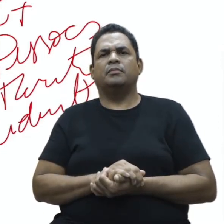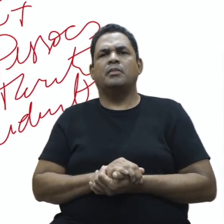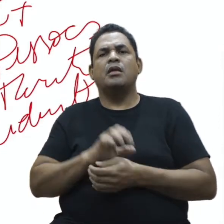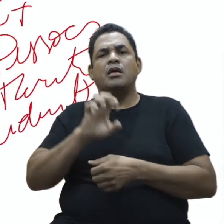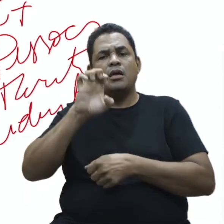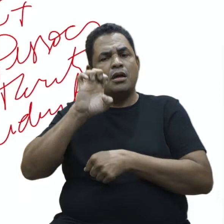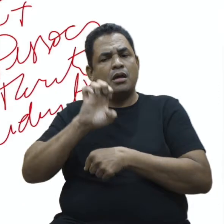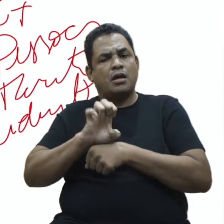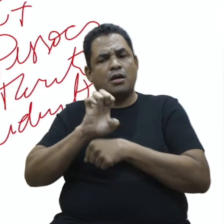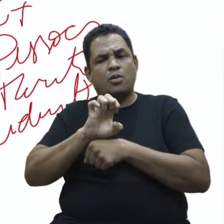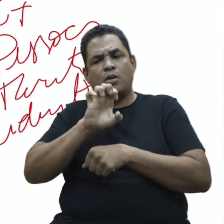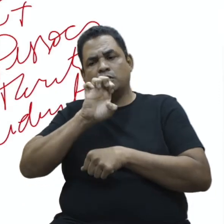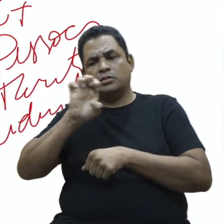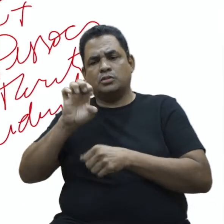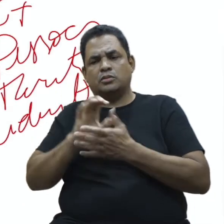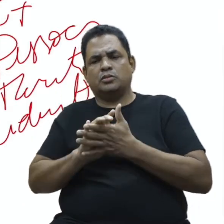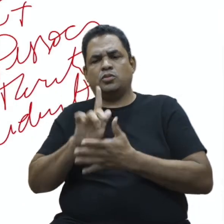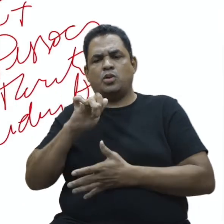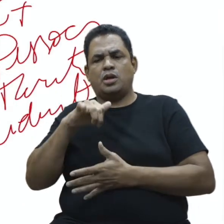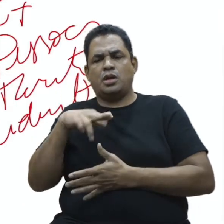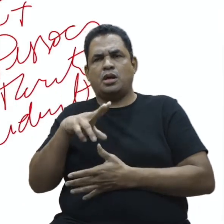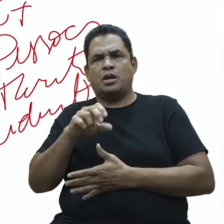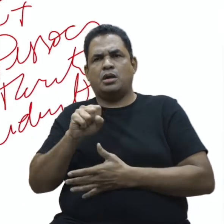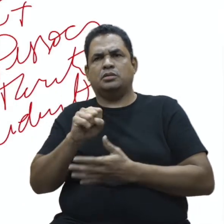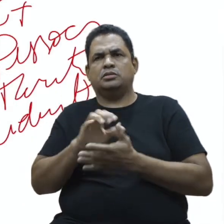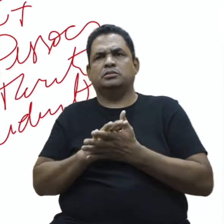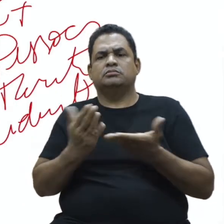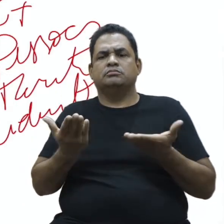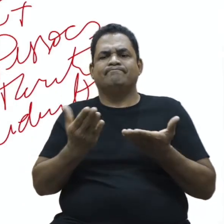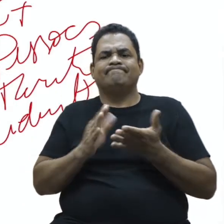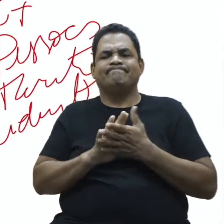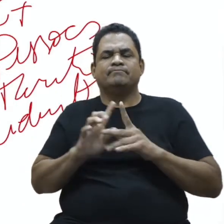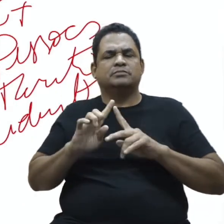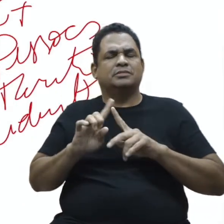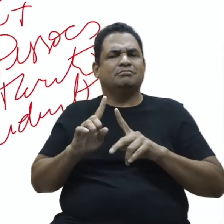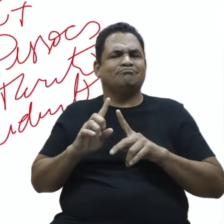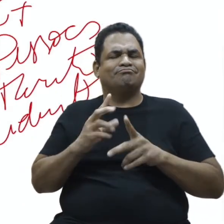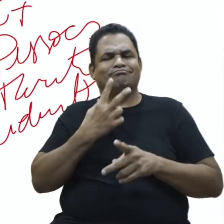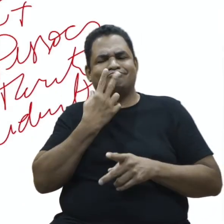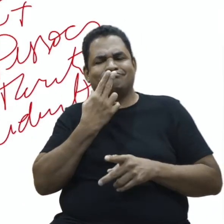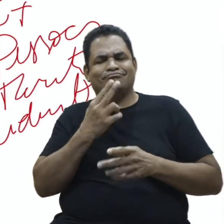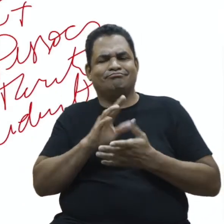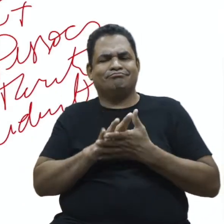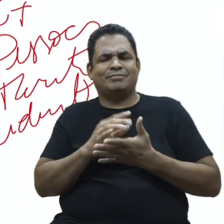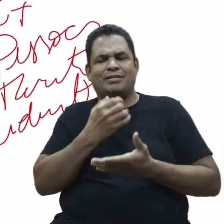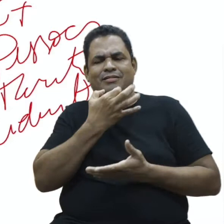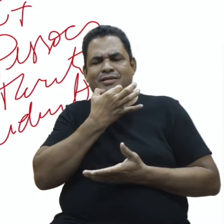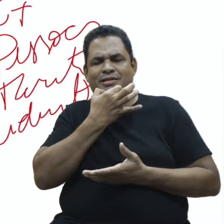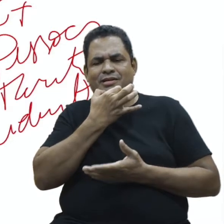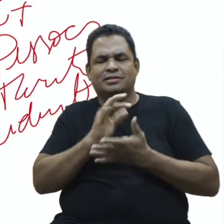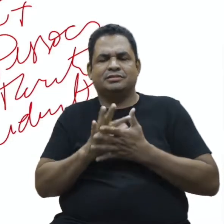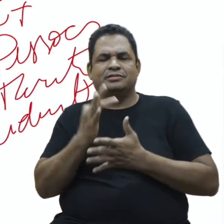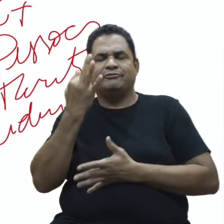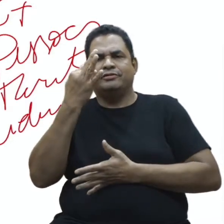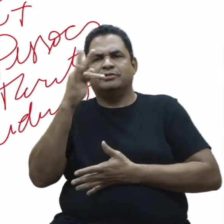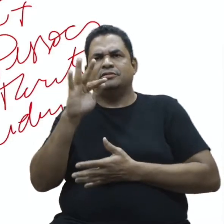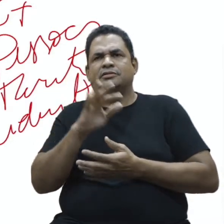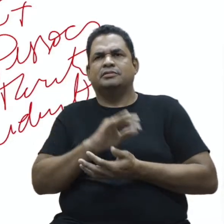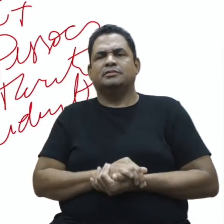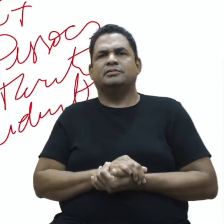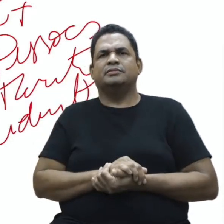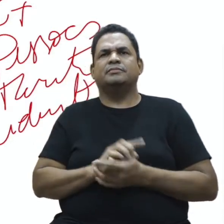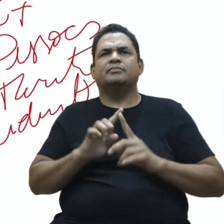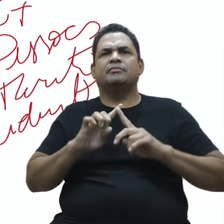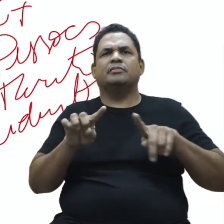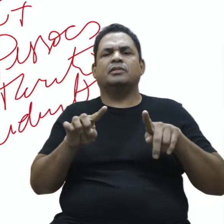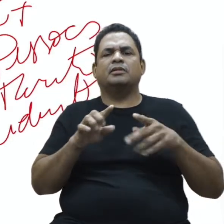Equador, né, as Guianas. As Guianas nem tanto porque é um território inglês e francês, né? Mas assim, se